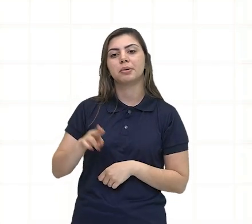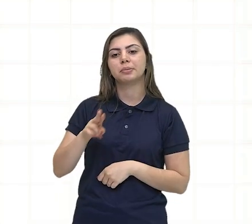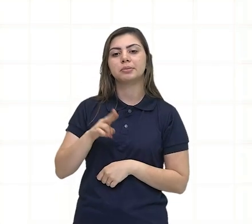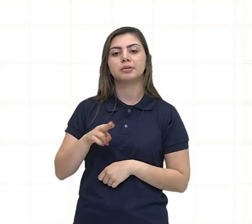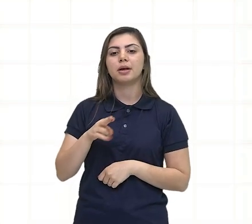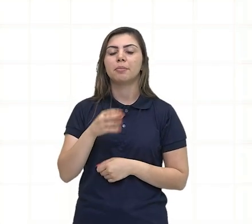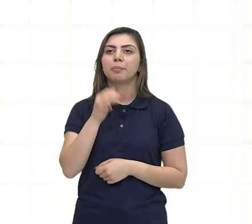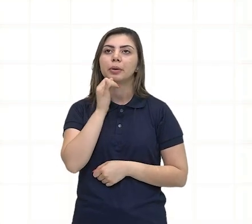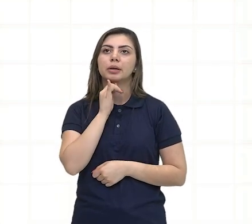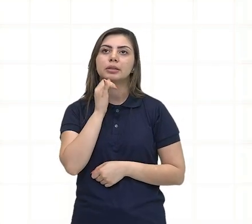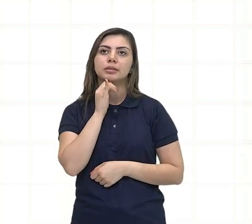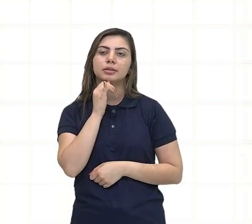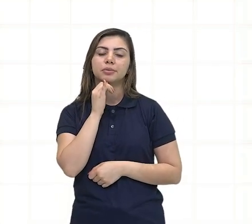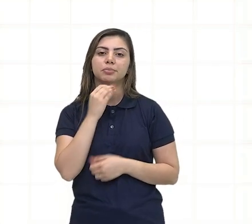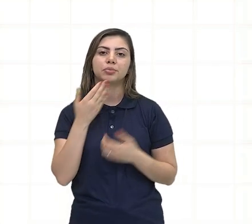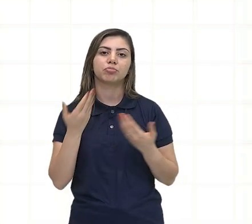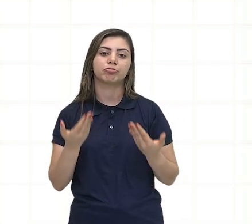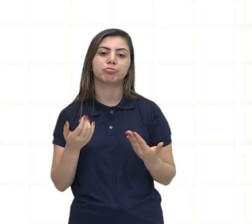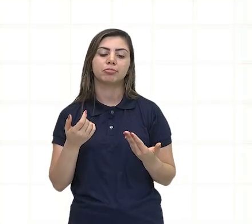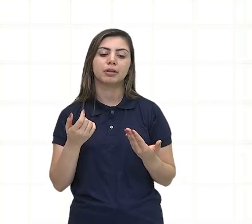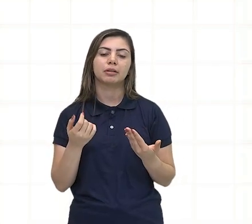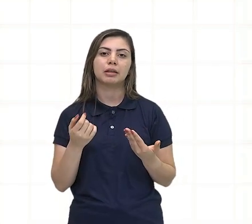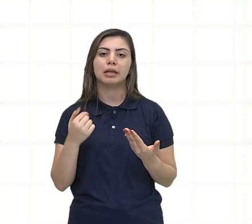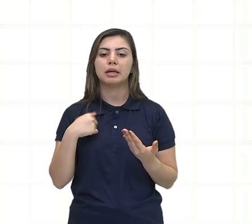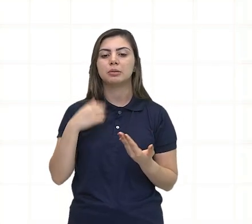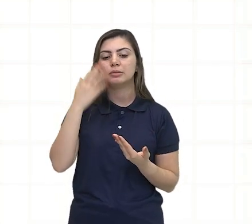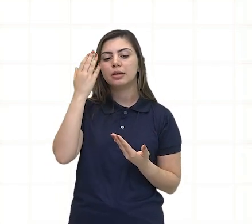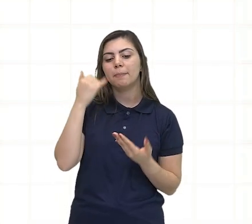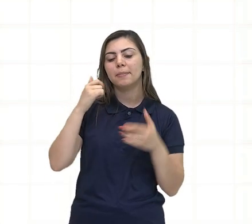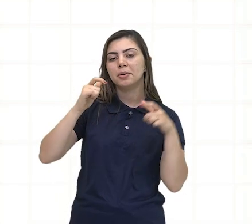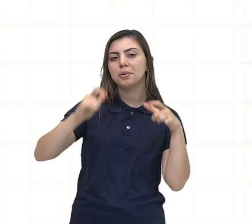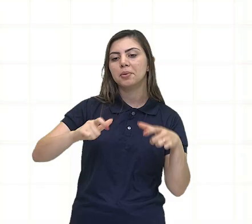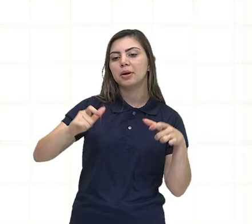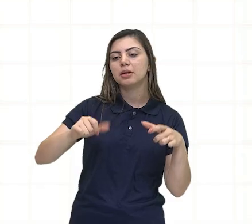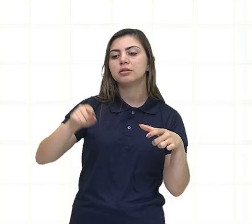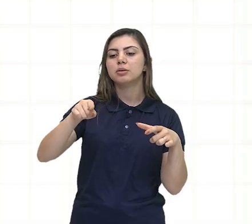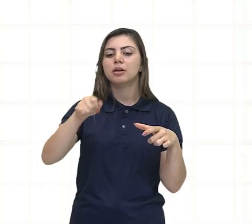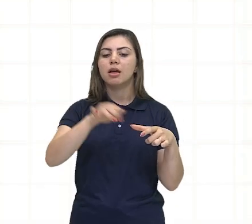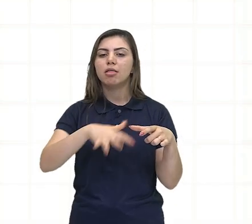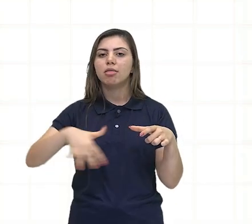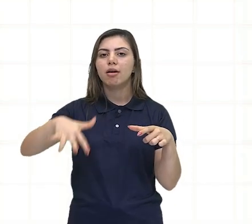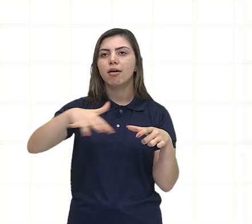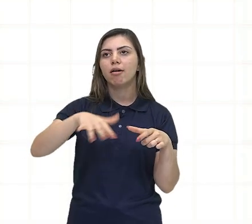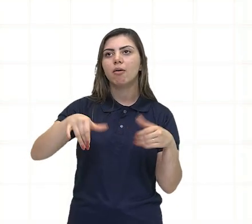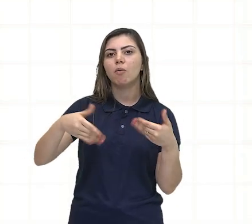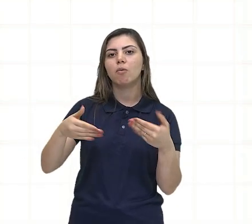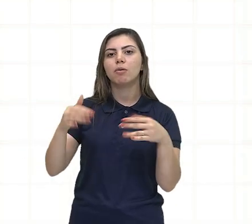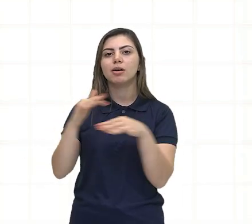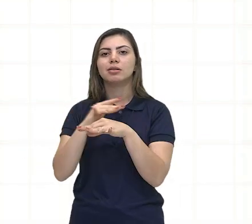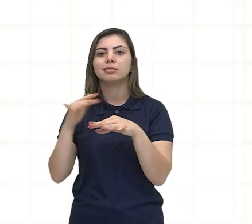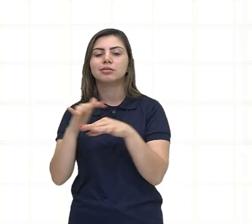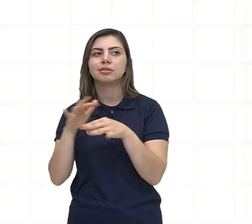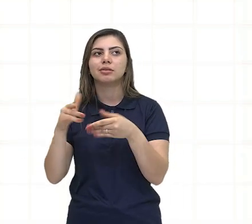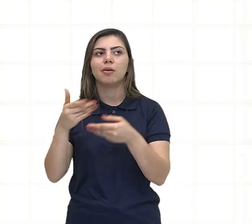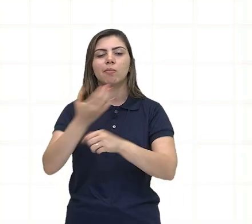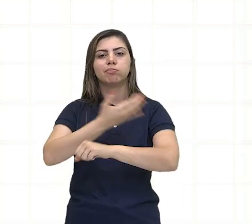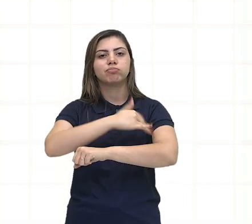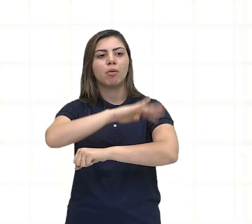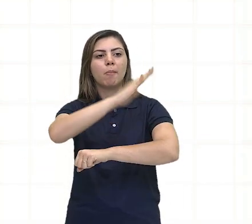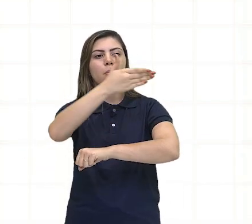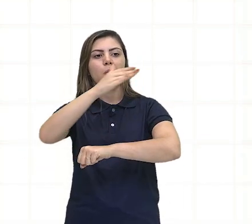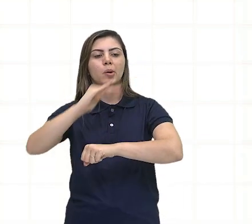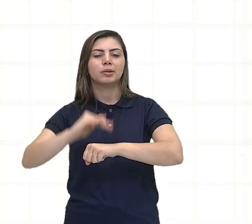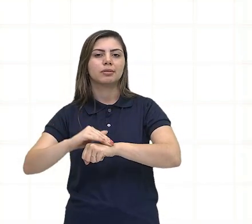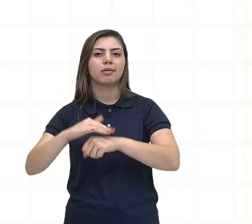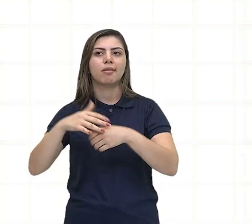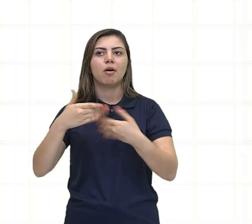GPS para me ajudar na localização de um bairro, de uma cidade, de uma montanha, de um